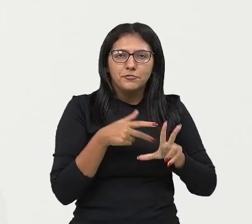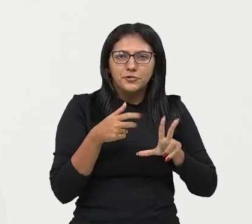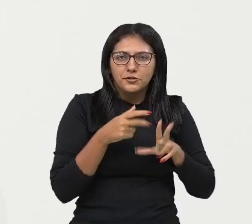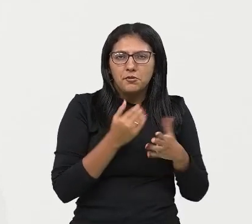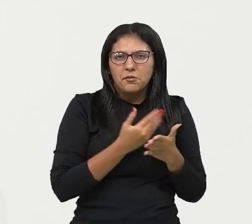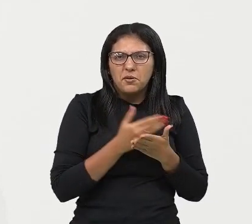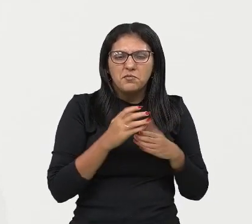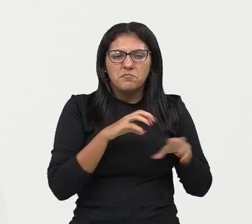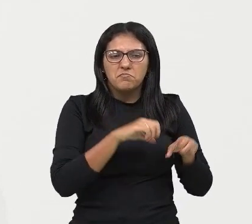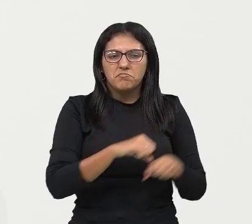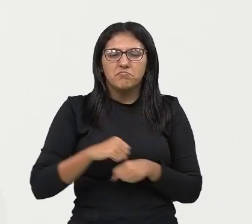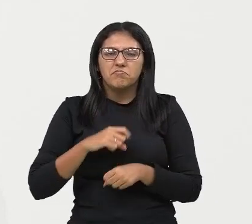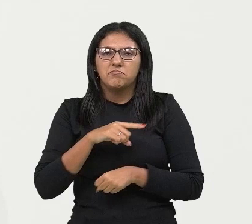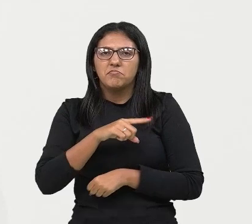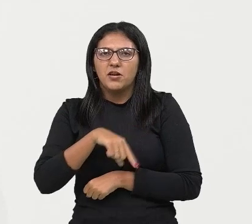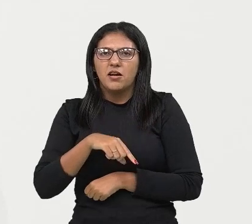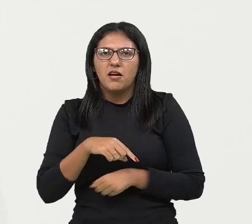ser